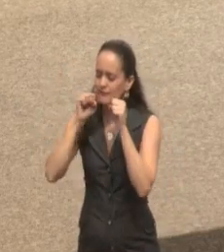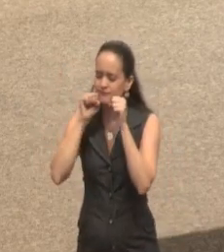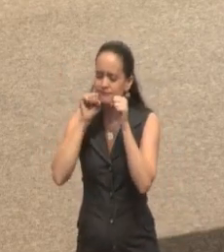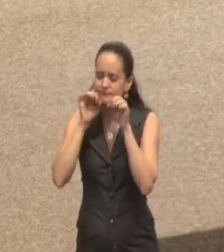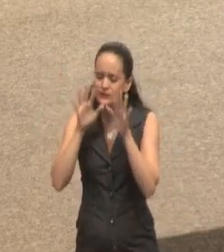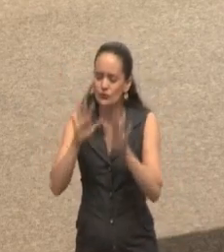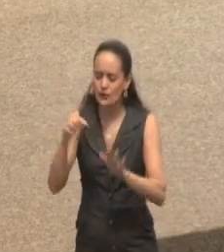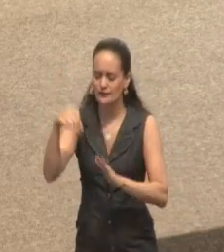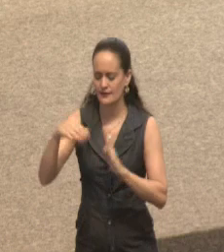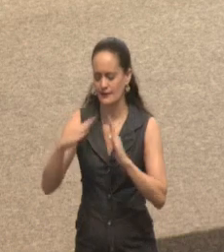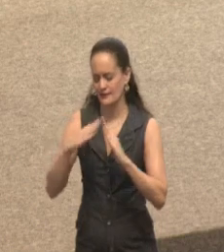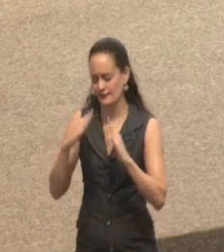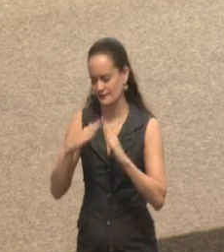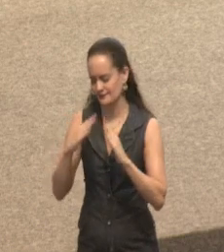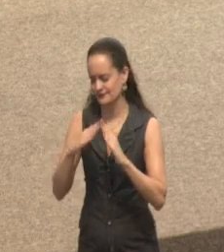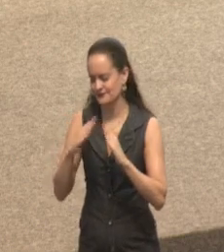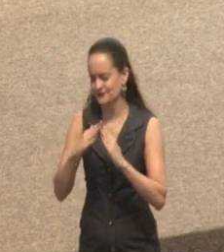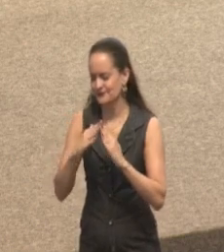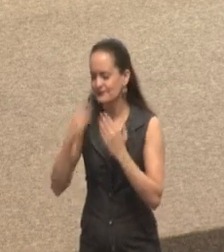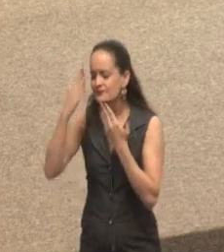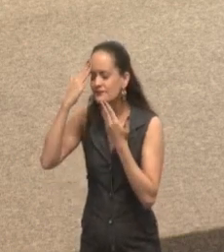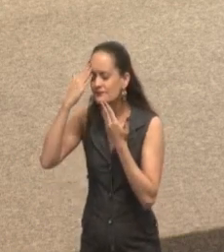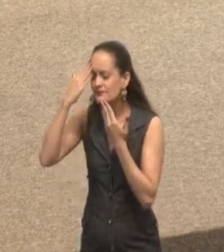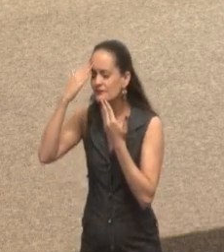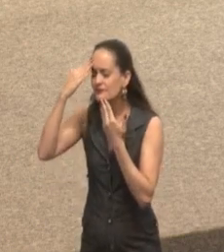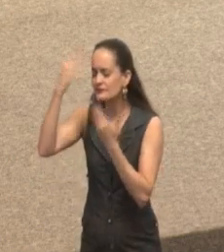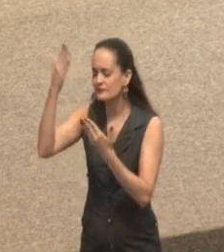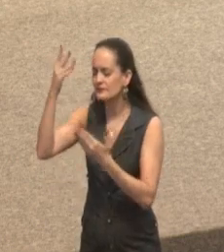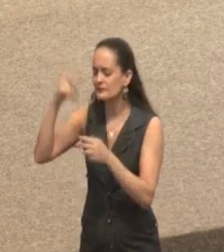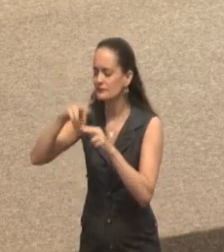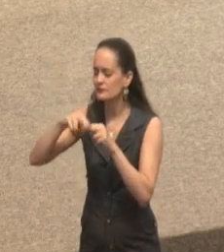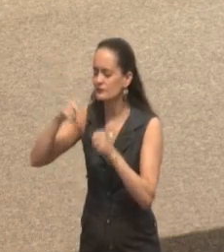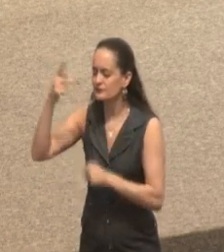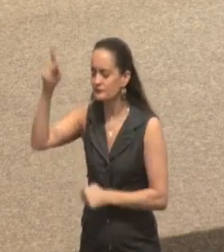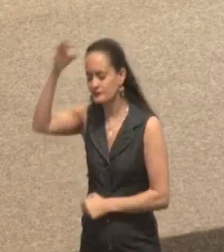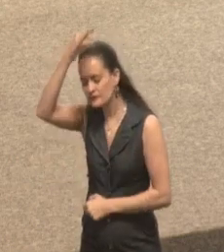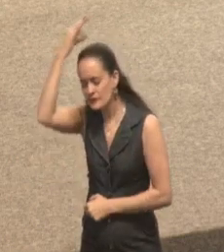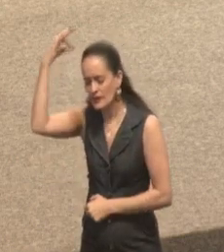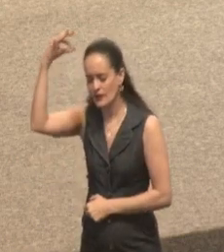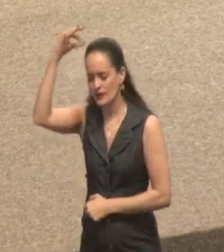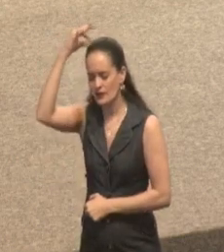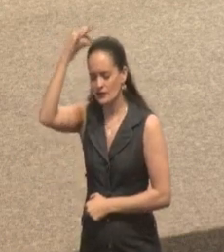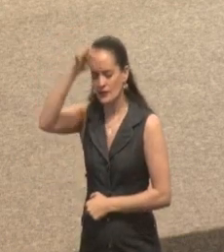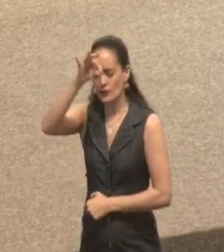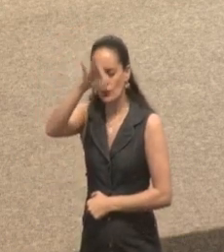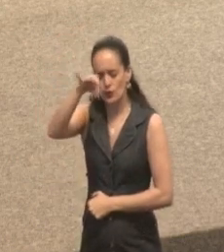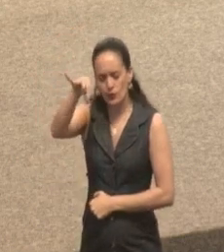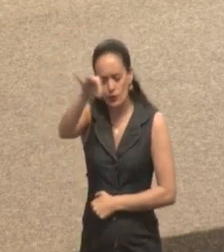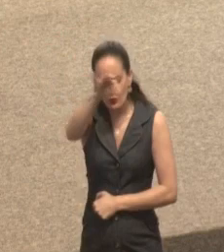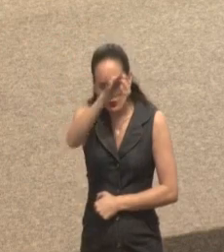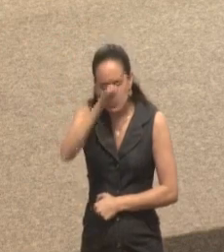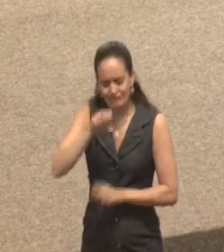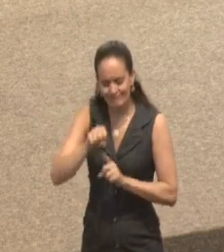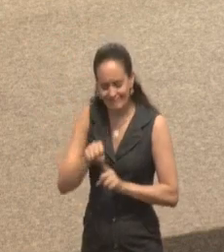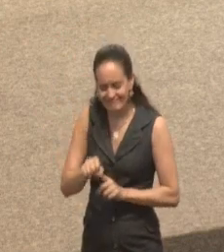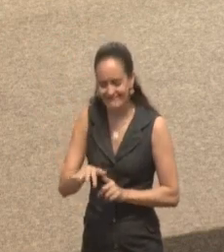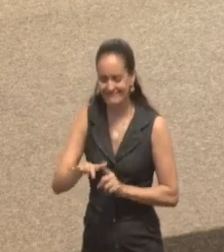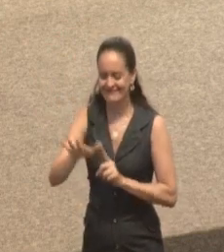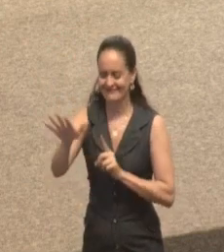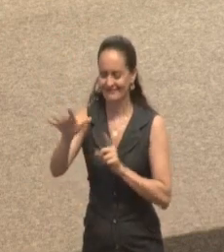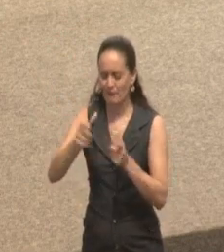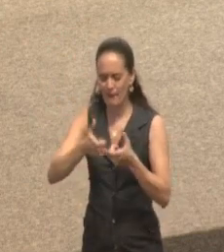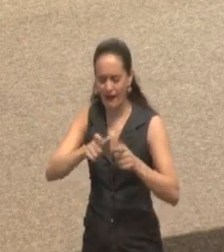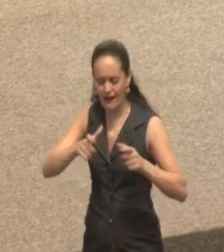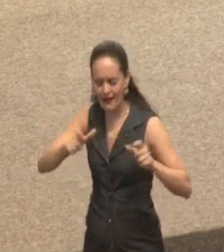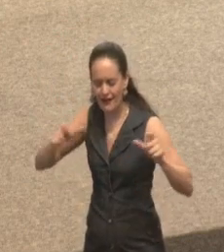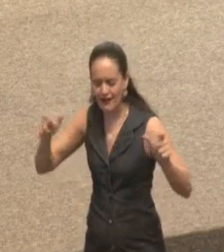abençoada na tua casa. Agradecemos porque o teu Espírito Santo, ó Deus, está liderando esta obra linda de multiplicação em todo o